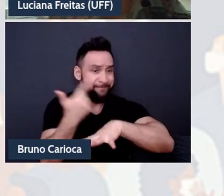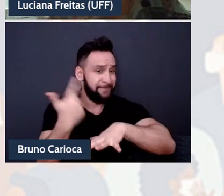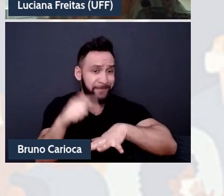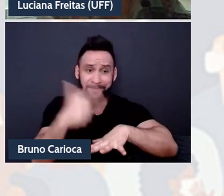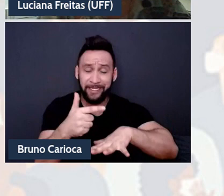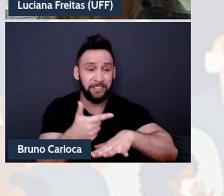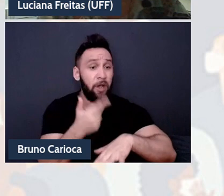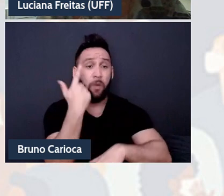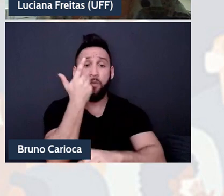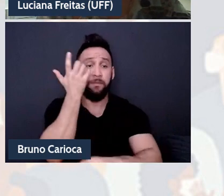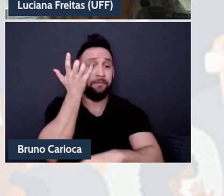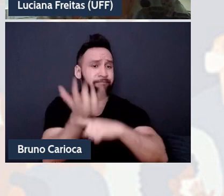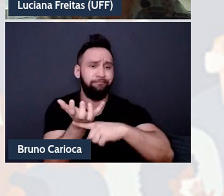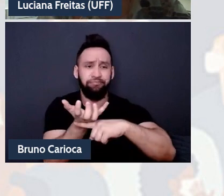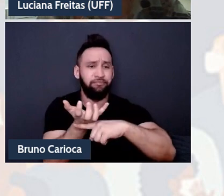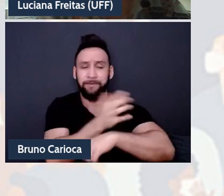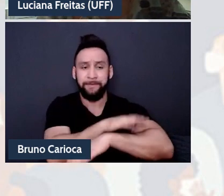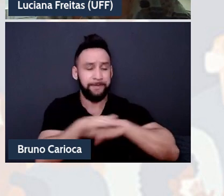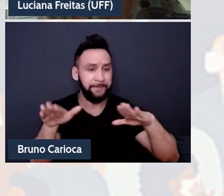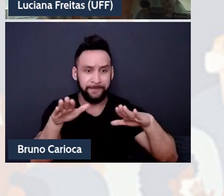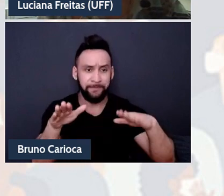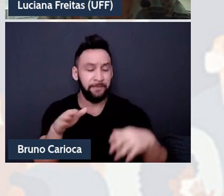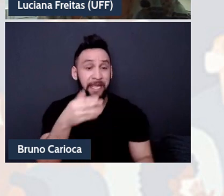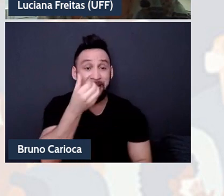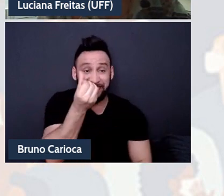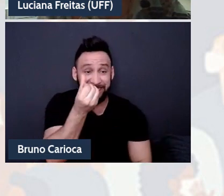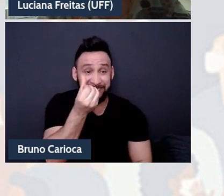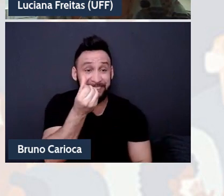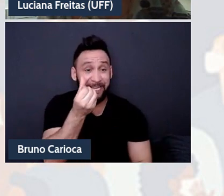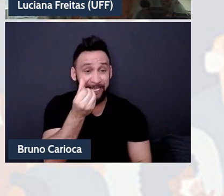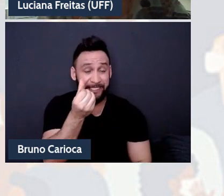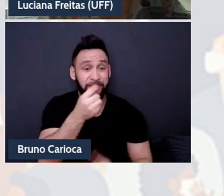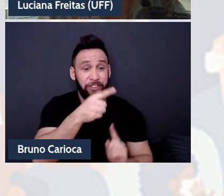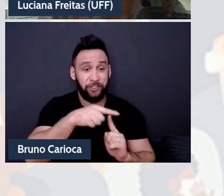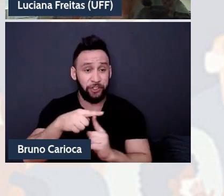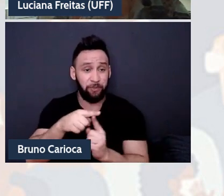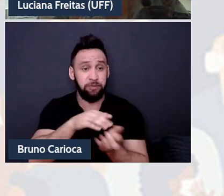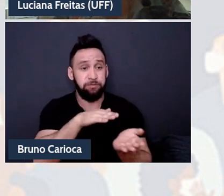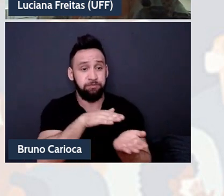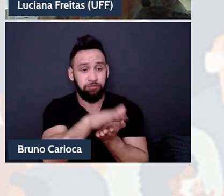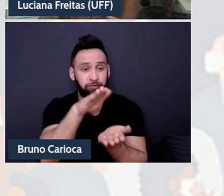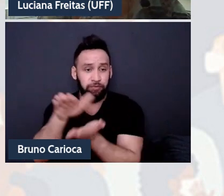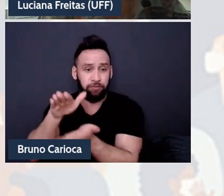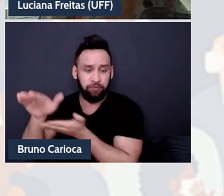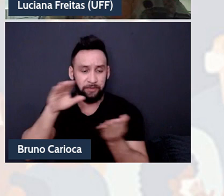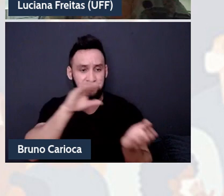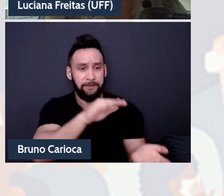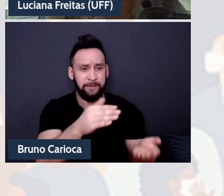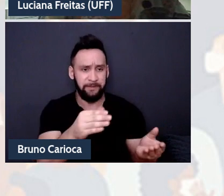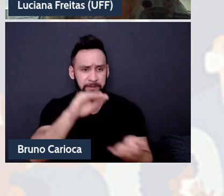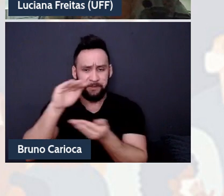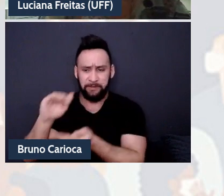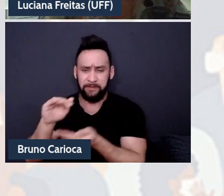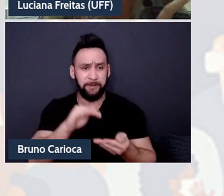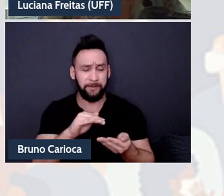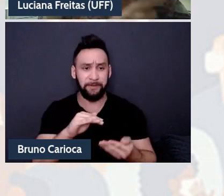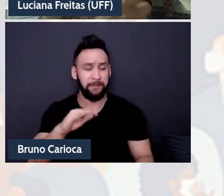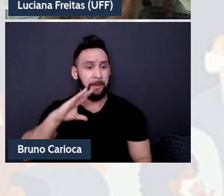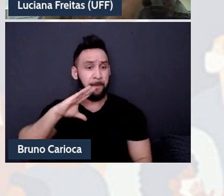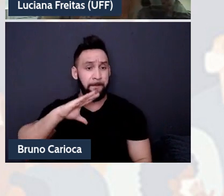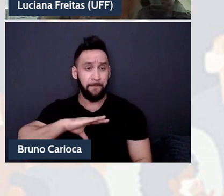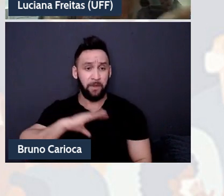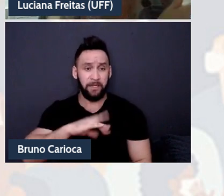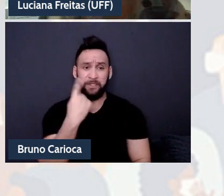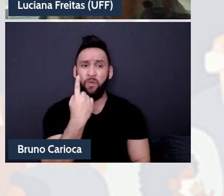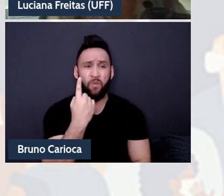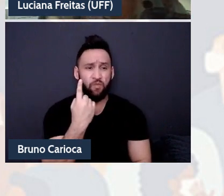seis volumes desordenados, sem ordem estabelecida, né? Aí de língua portuguesa, um volume só, mais ou menos